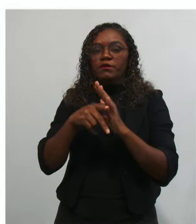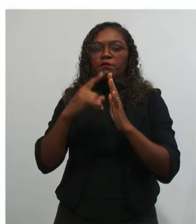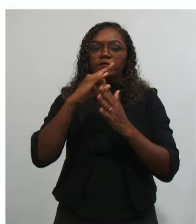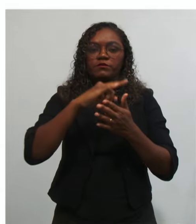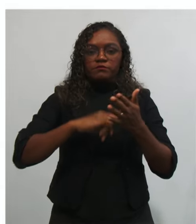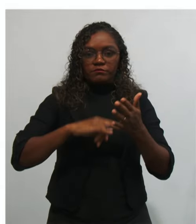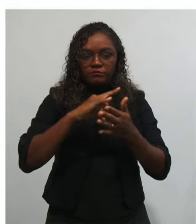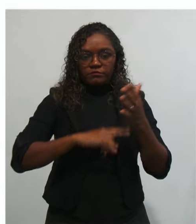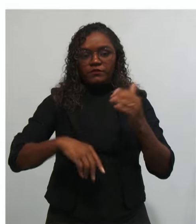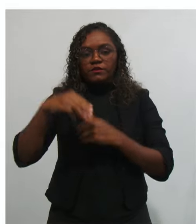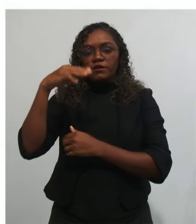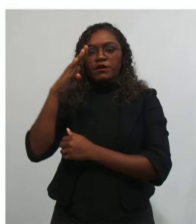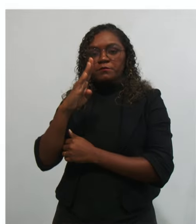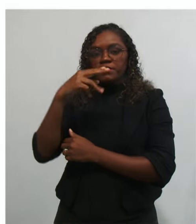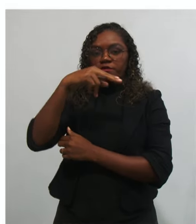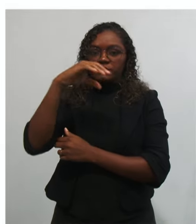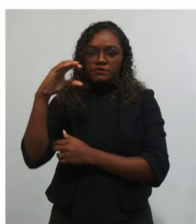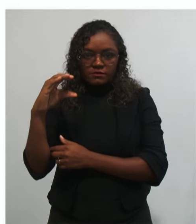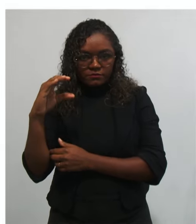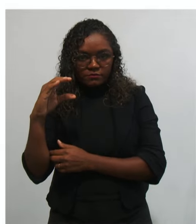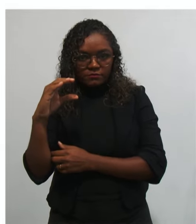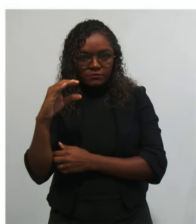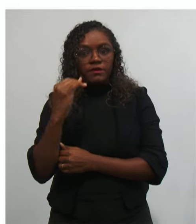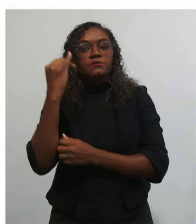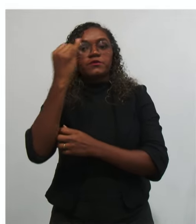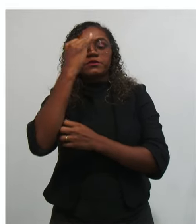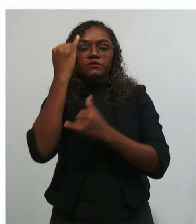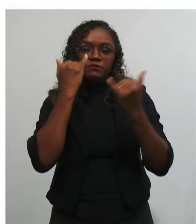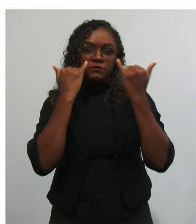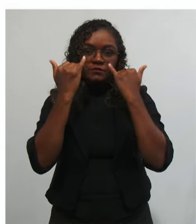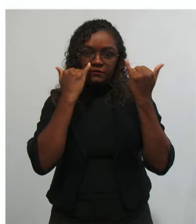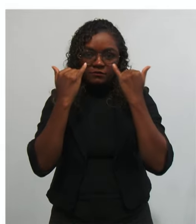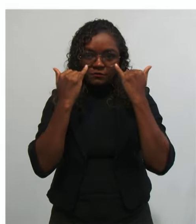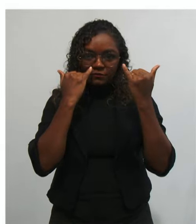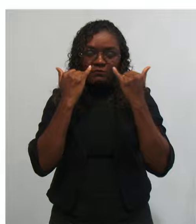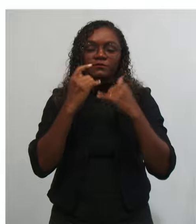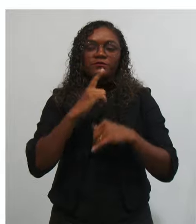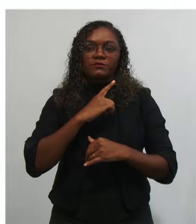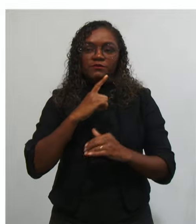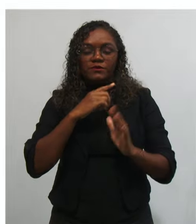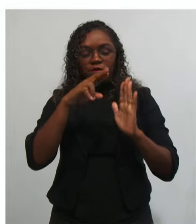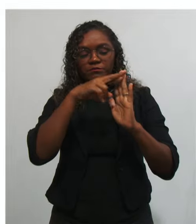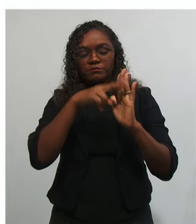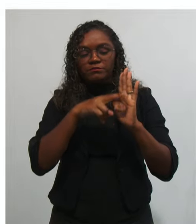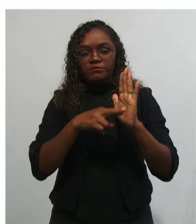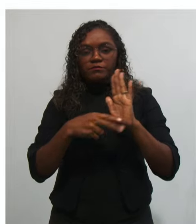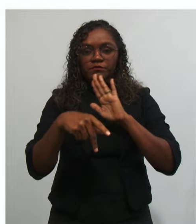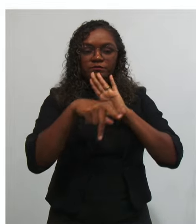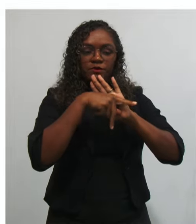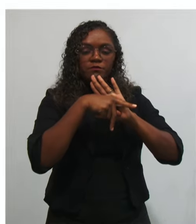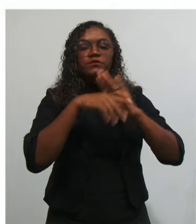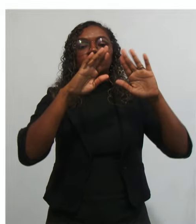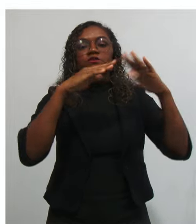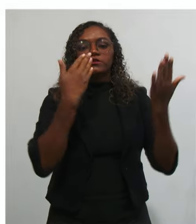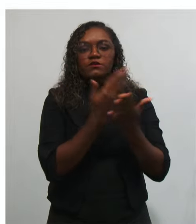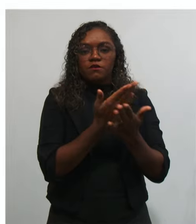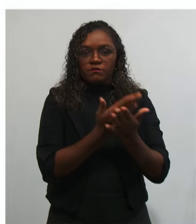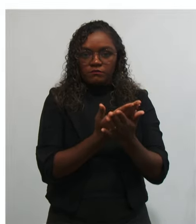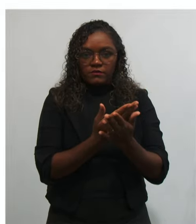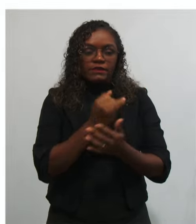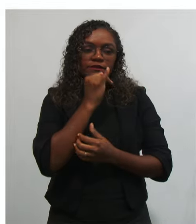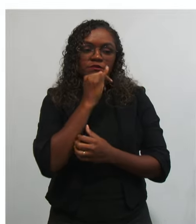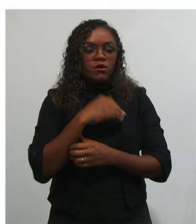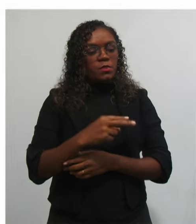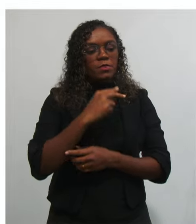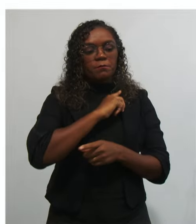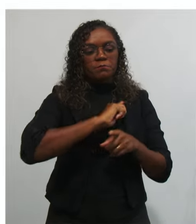este documento ele traz uma informação importante que é Norma para a escola então não podemos dizer que a criança não pode